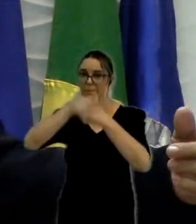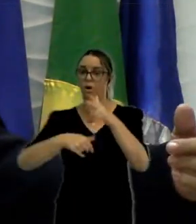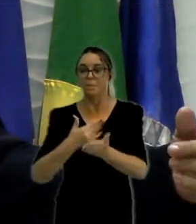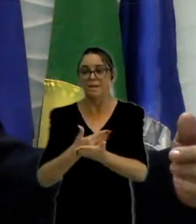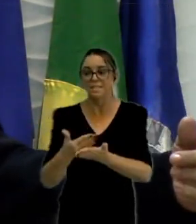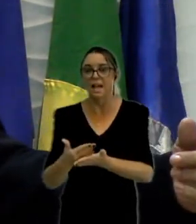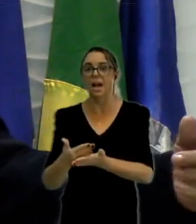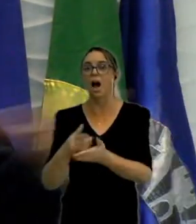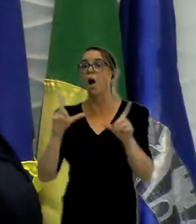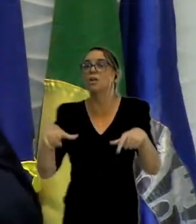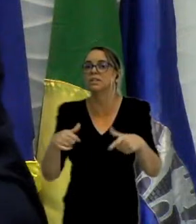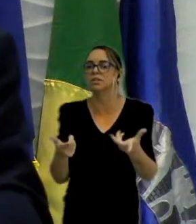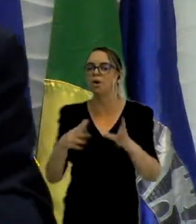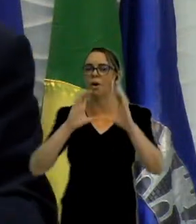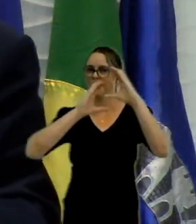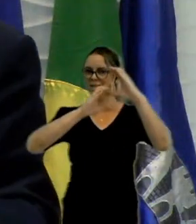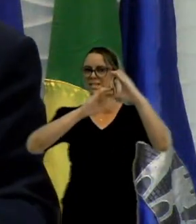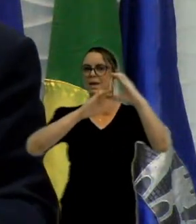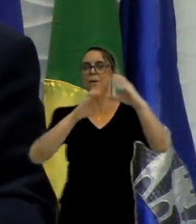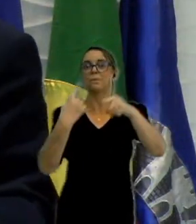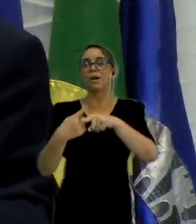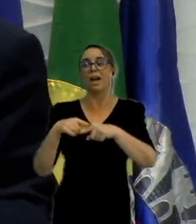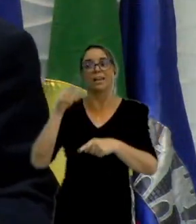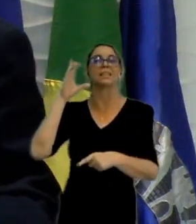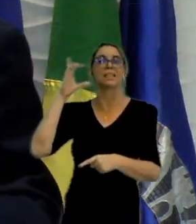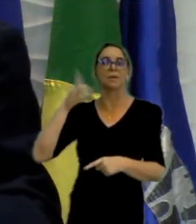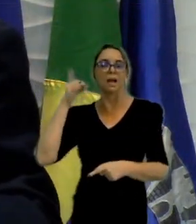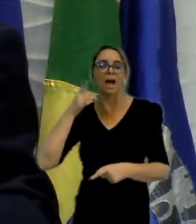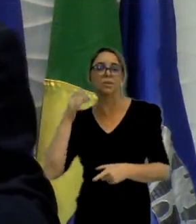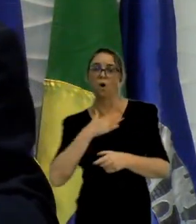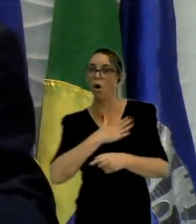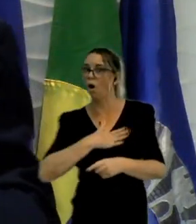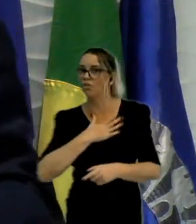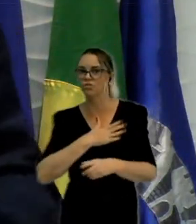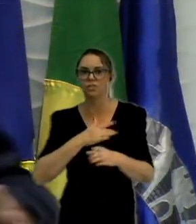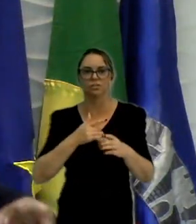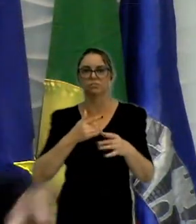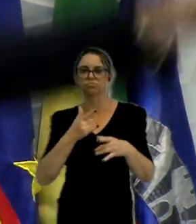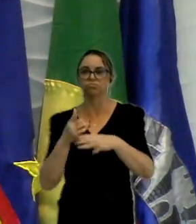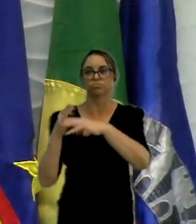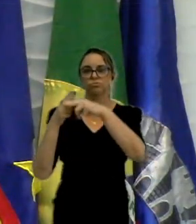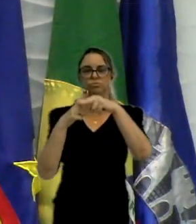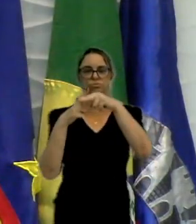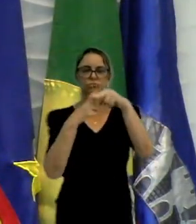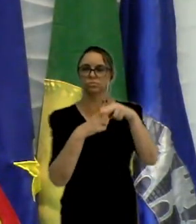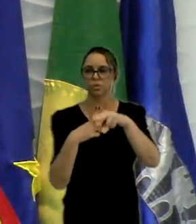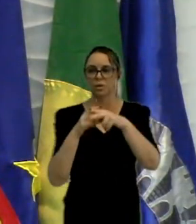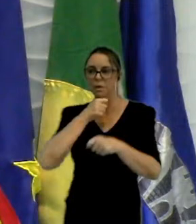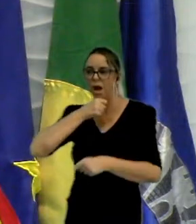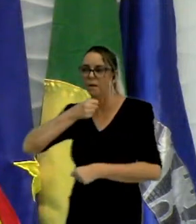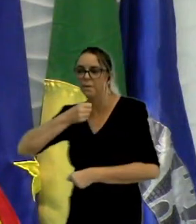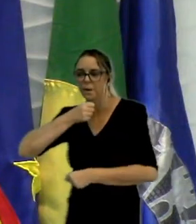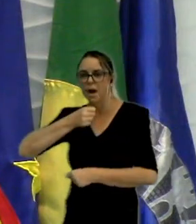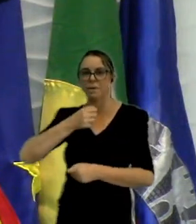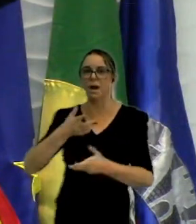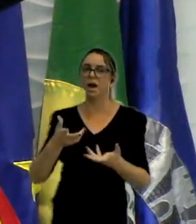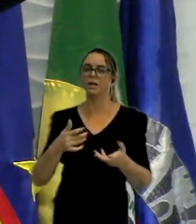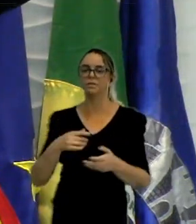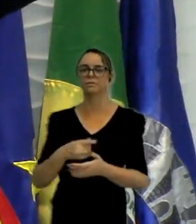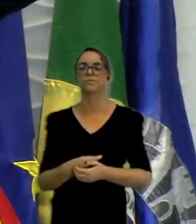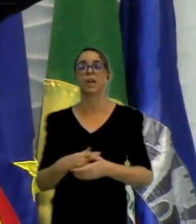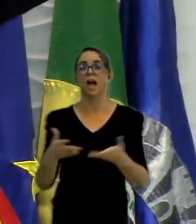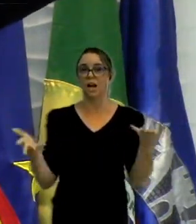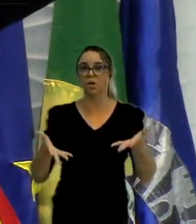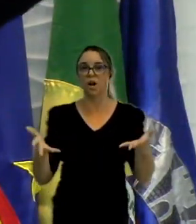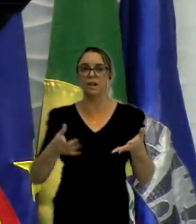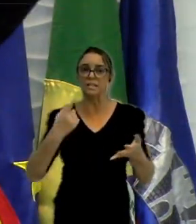Copesa. É uma deputada que gosta de mídia, entrevista. Ela agora está subindo para o sertão.